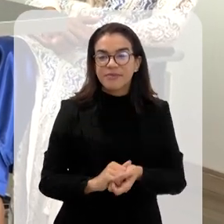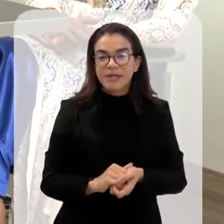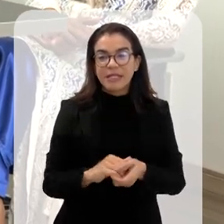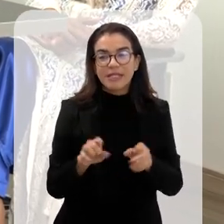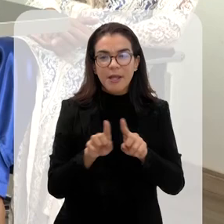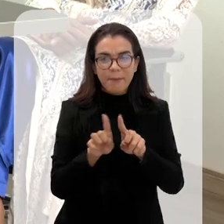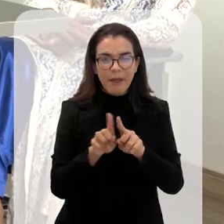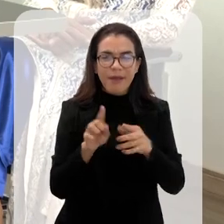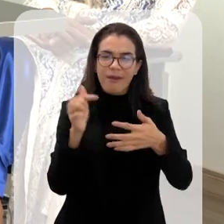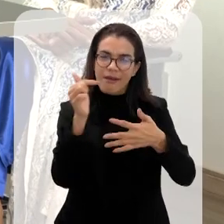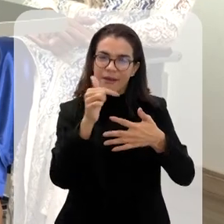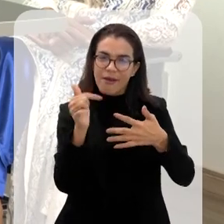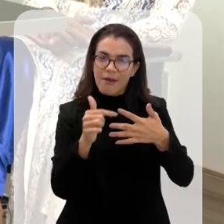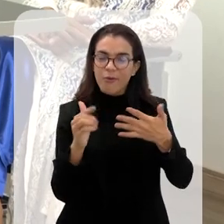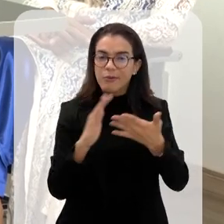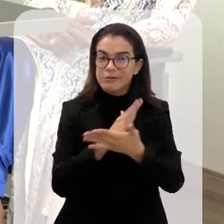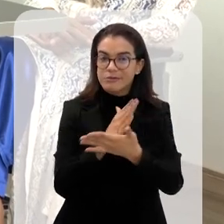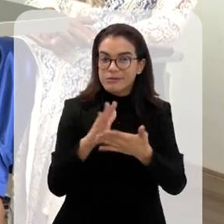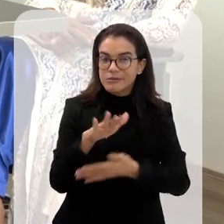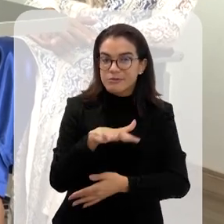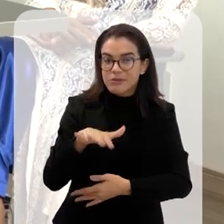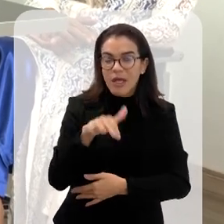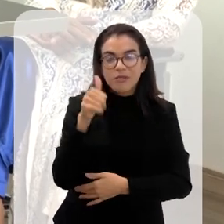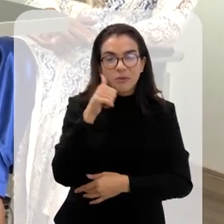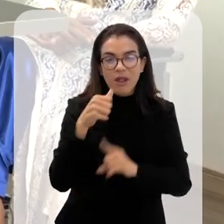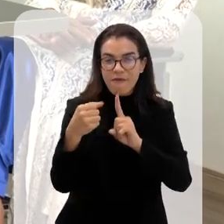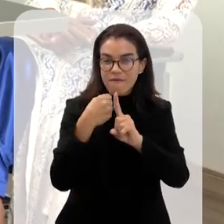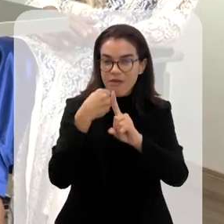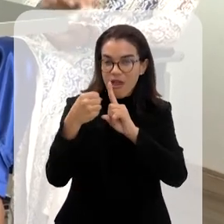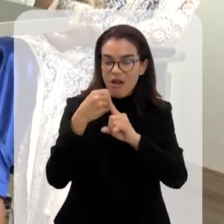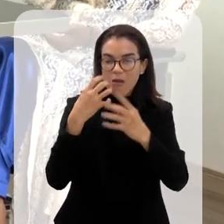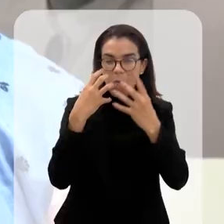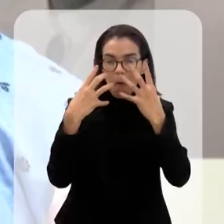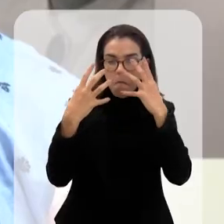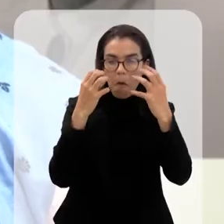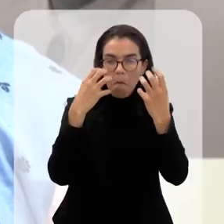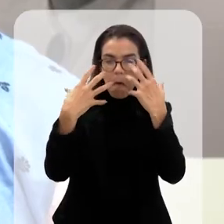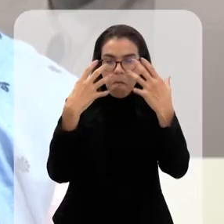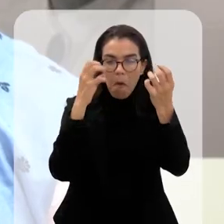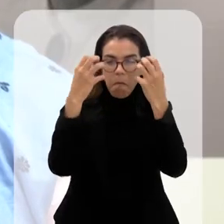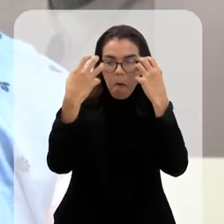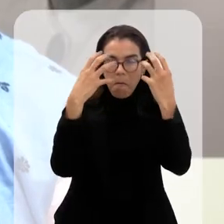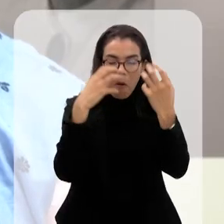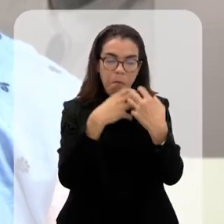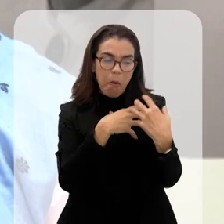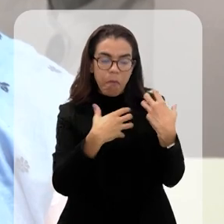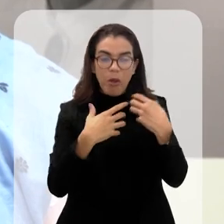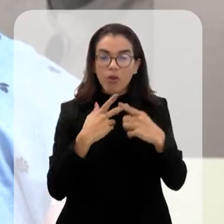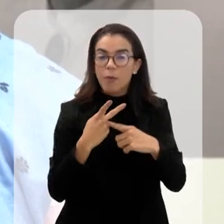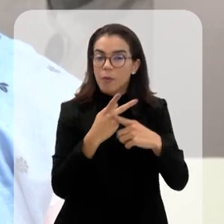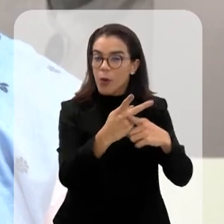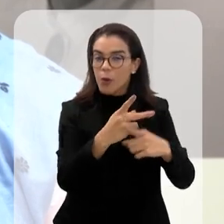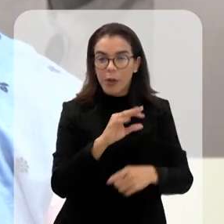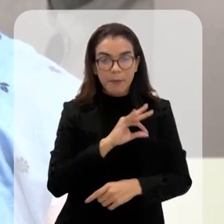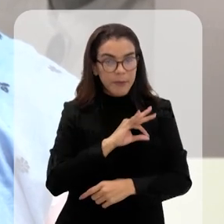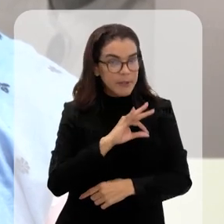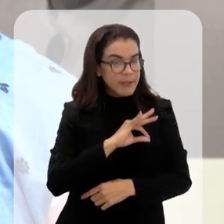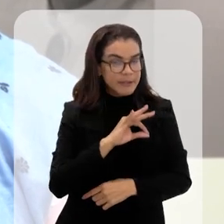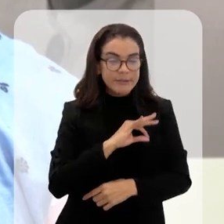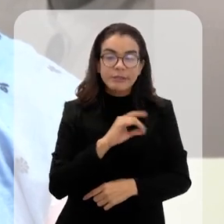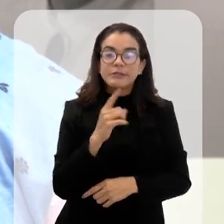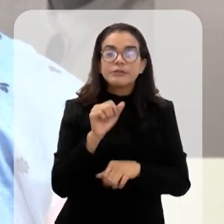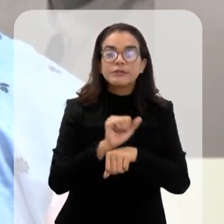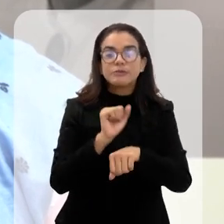muito importante a gente colocar algumas questões aqui, que muitas vezes as mulheres são agredidas fisicamente, não vão à